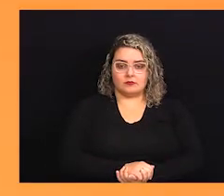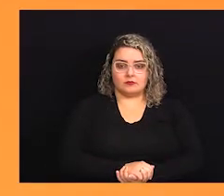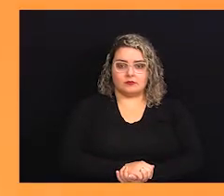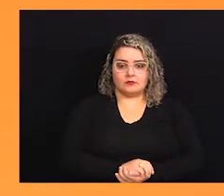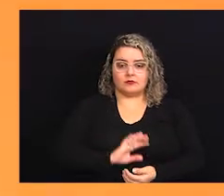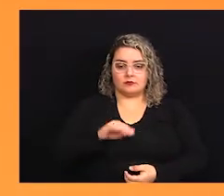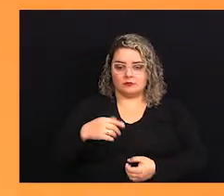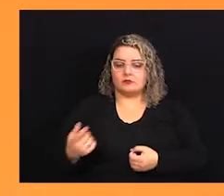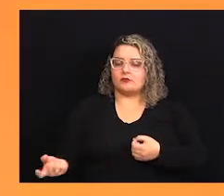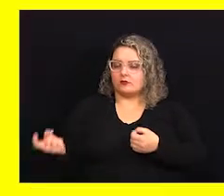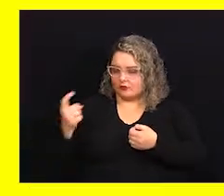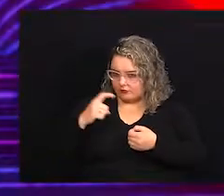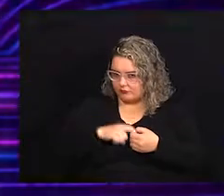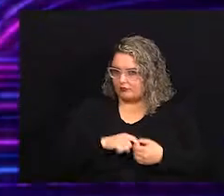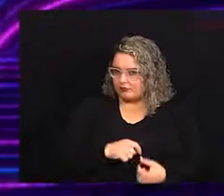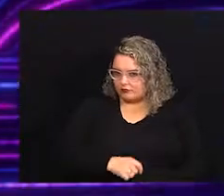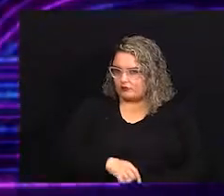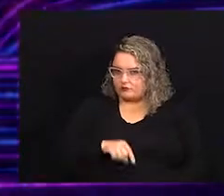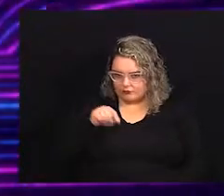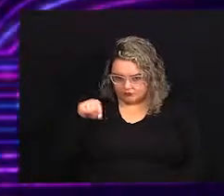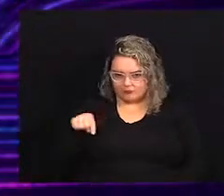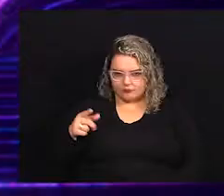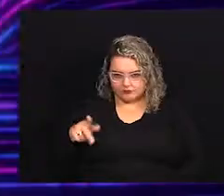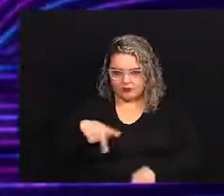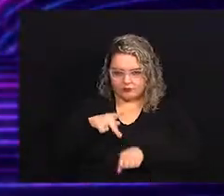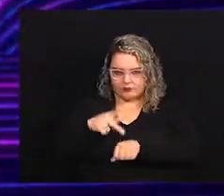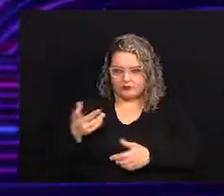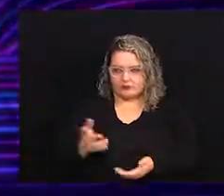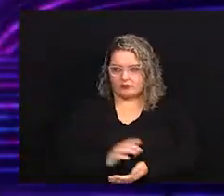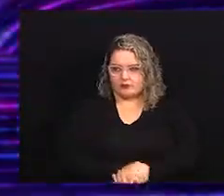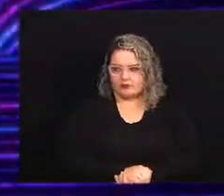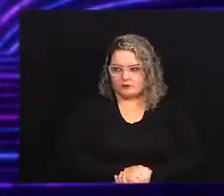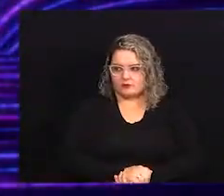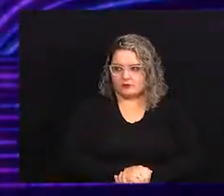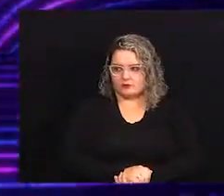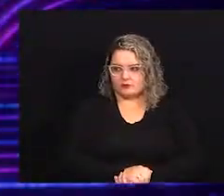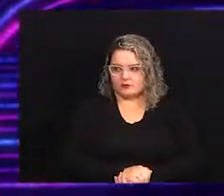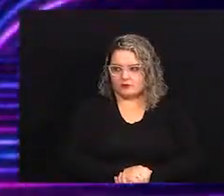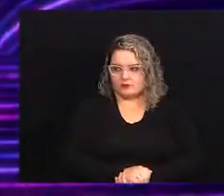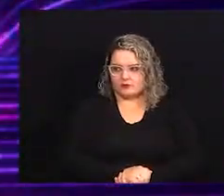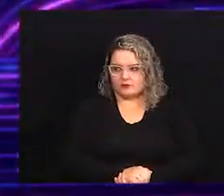quando você volta de Israel, é aquela coisa, você